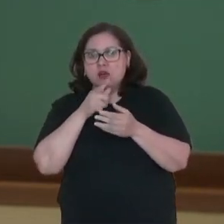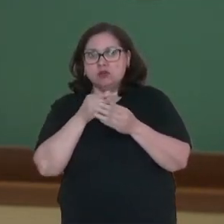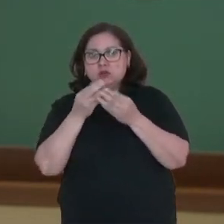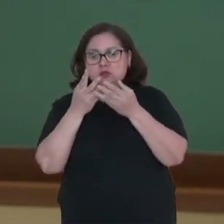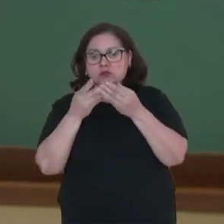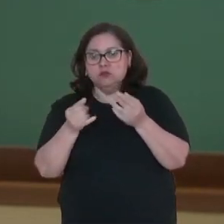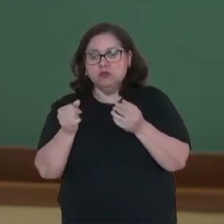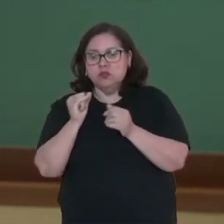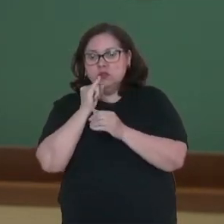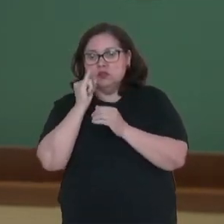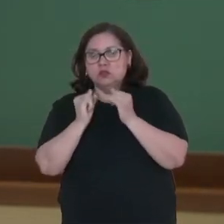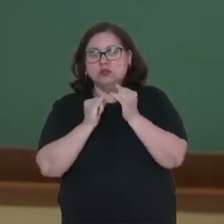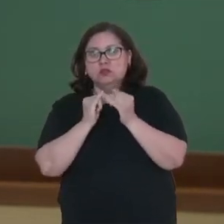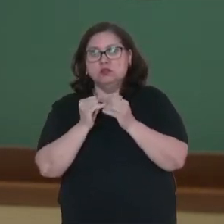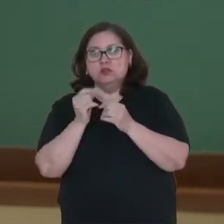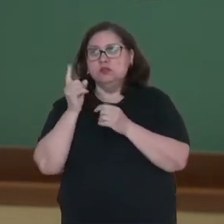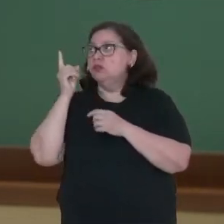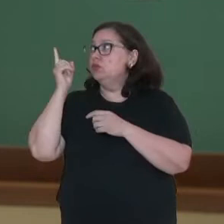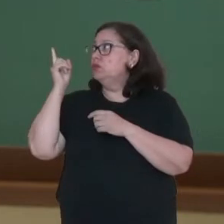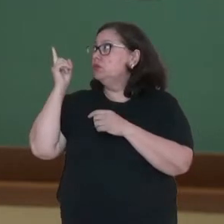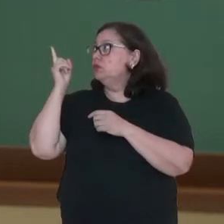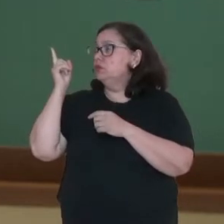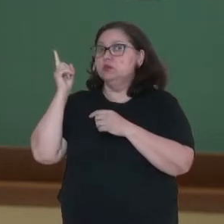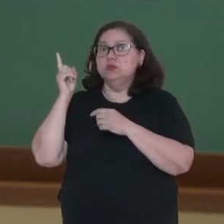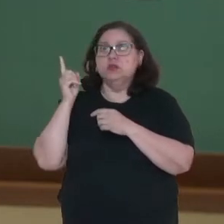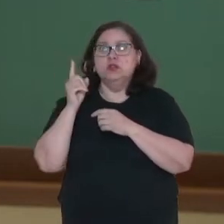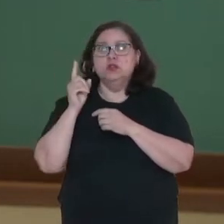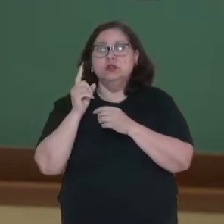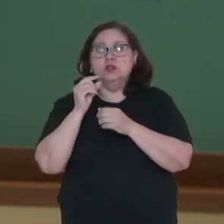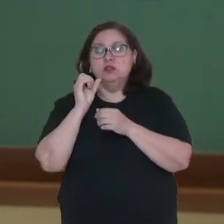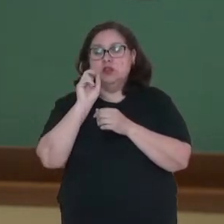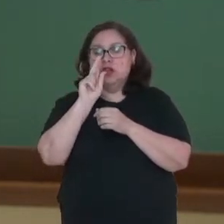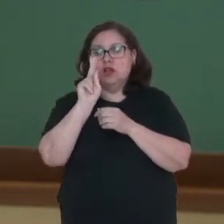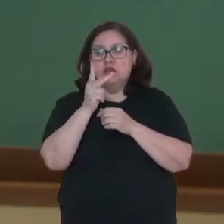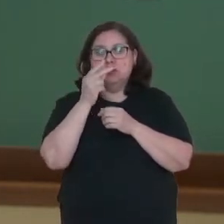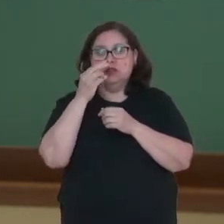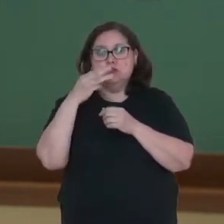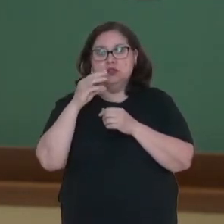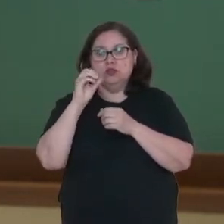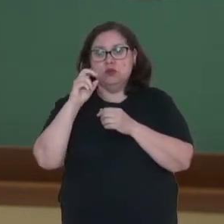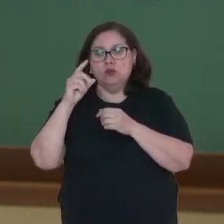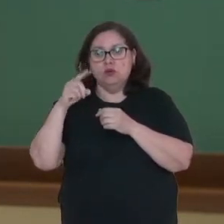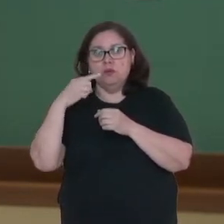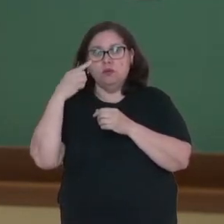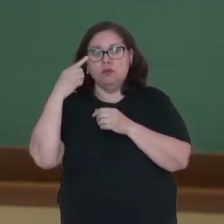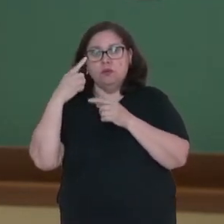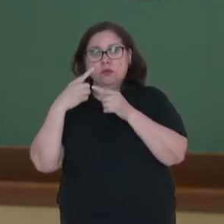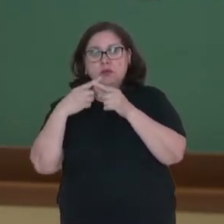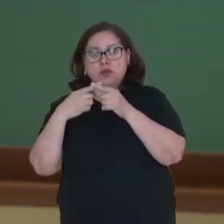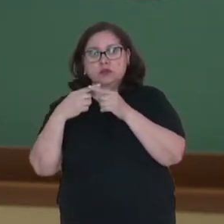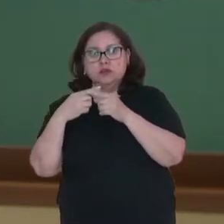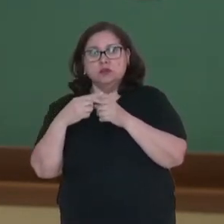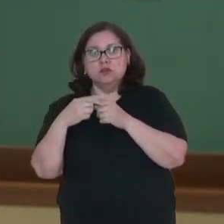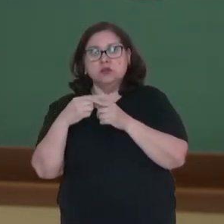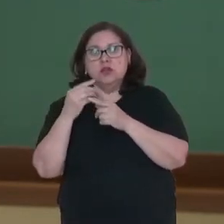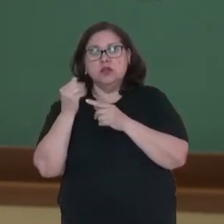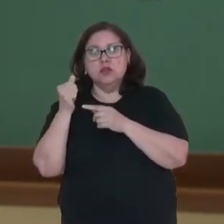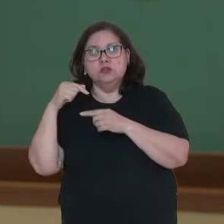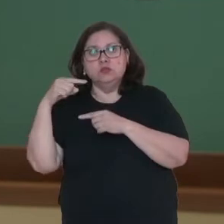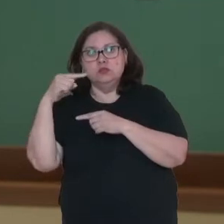se ionizar, está aqui os íons H3O+, e o ânion